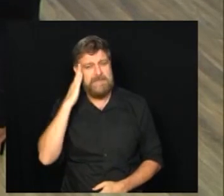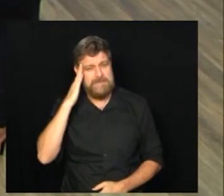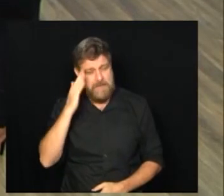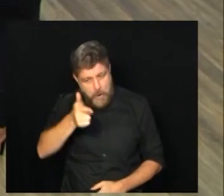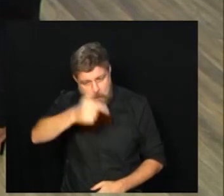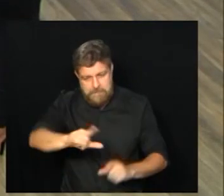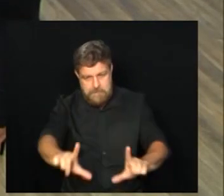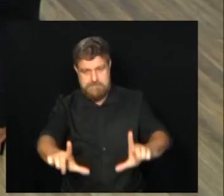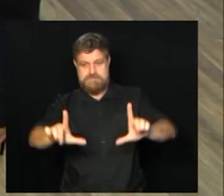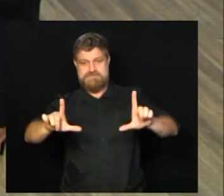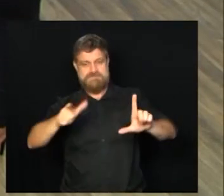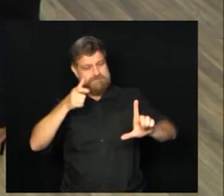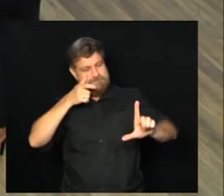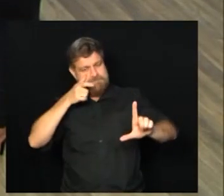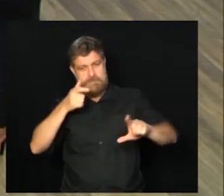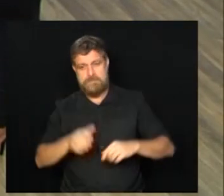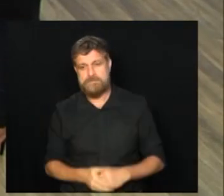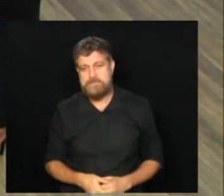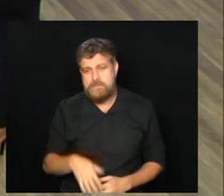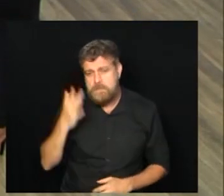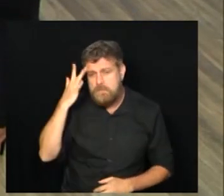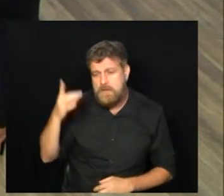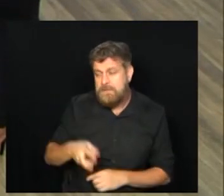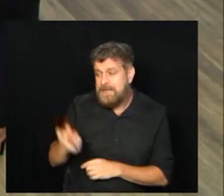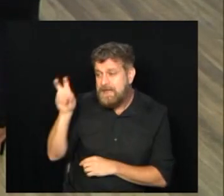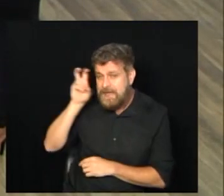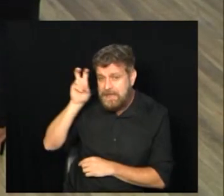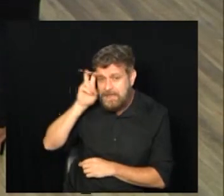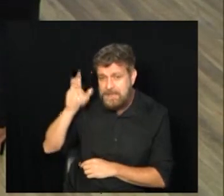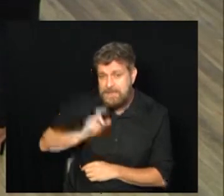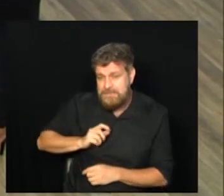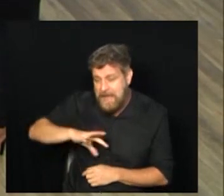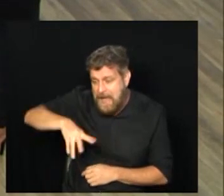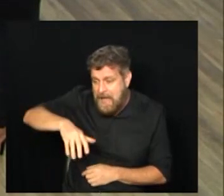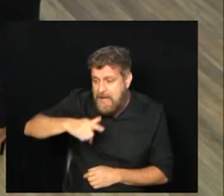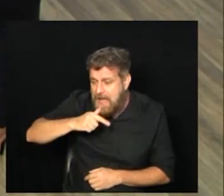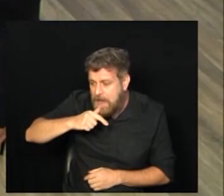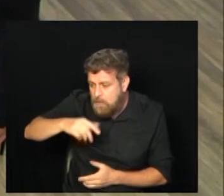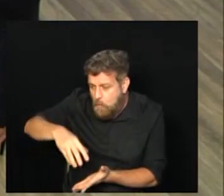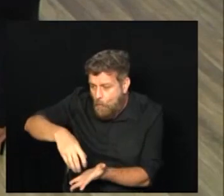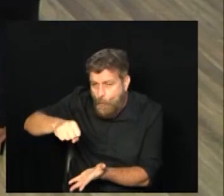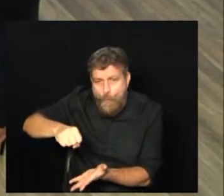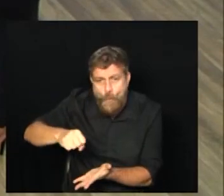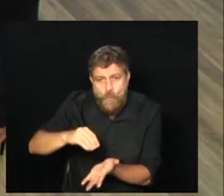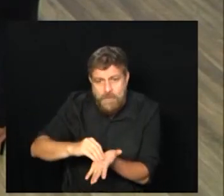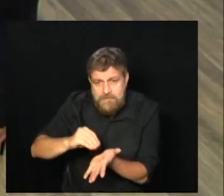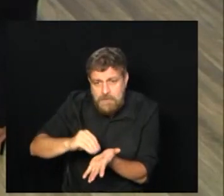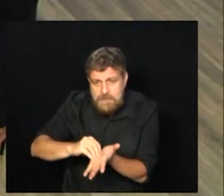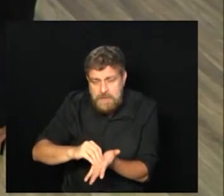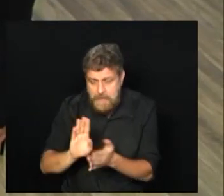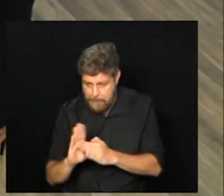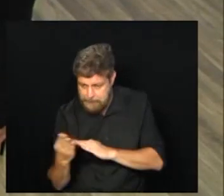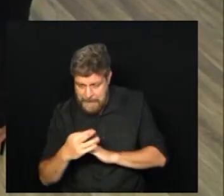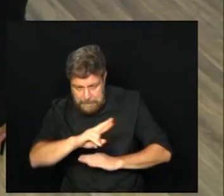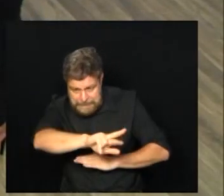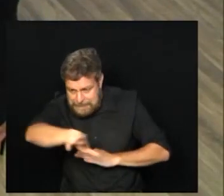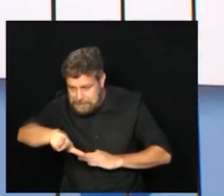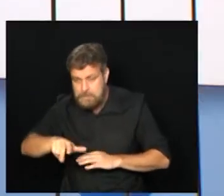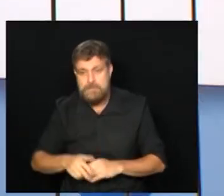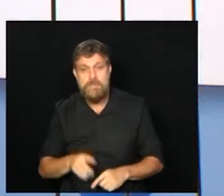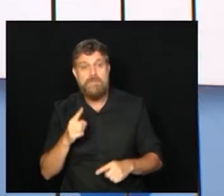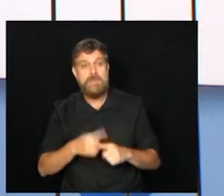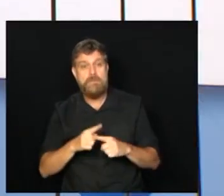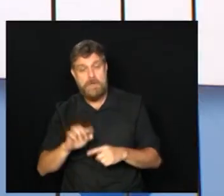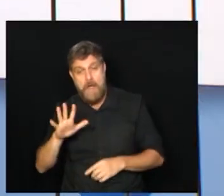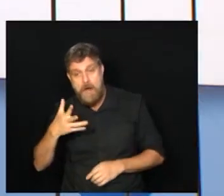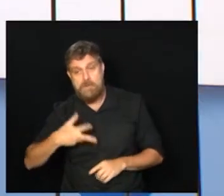vai assistir. Mirna Abreu, amanhã, quinta-feira, vai faltar água em alguns bairros da cidade de Campinas. É isso porque